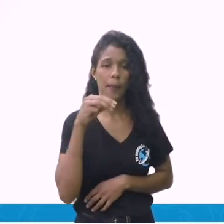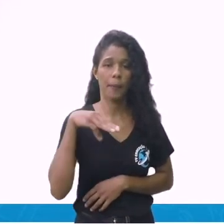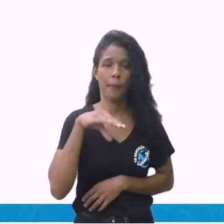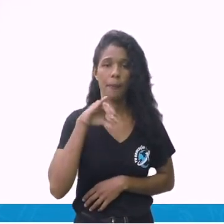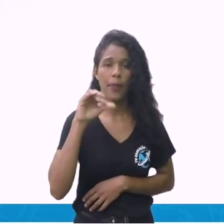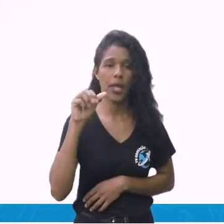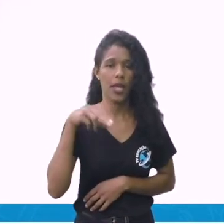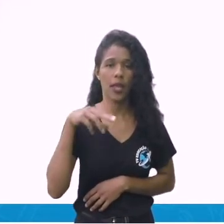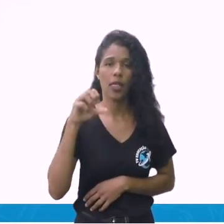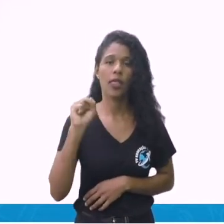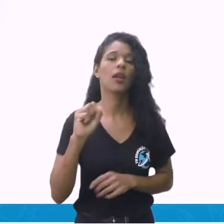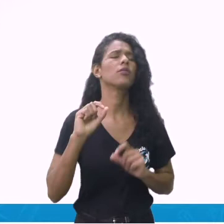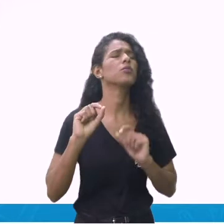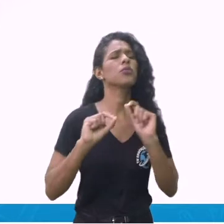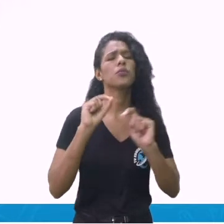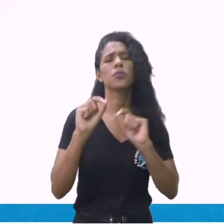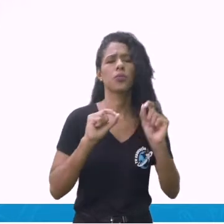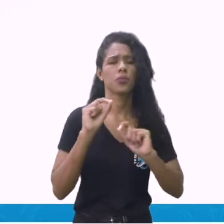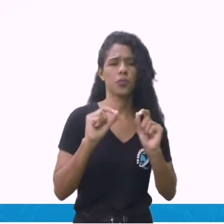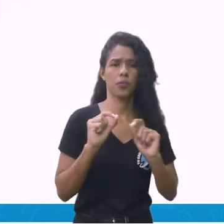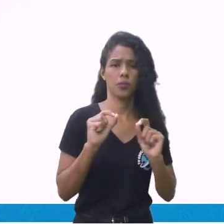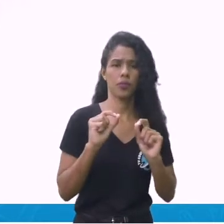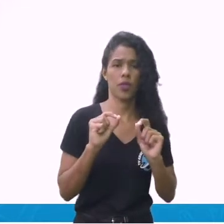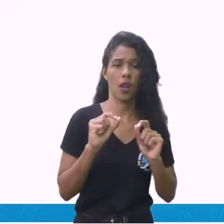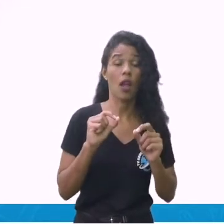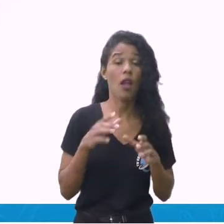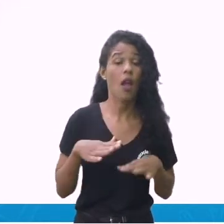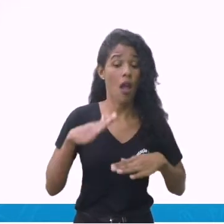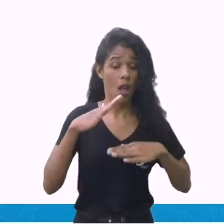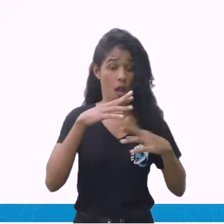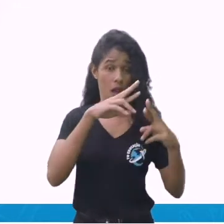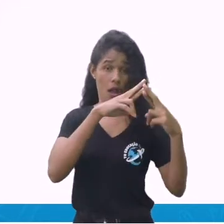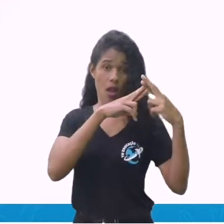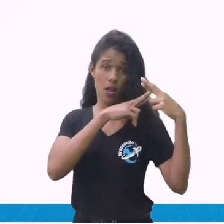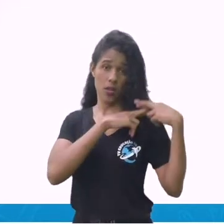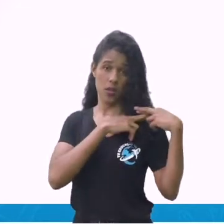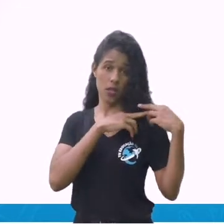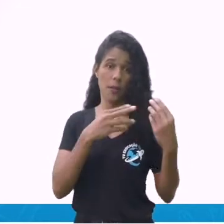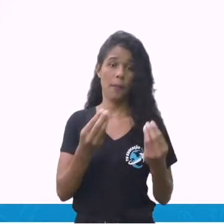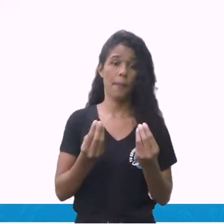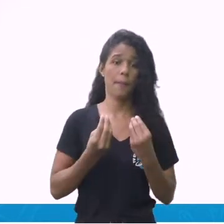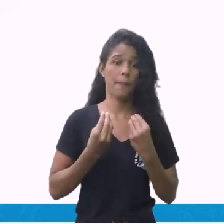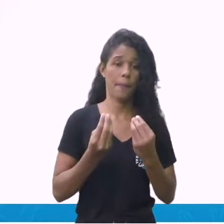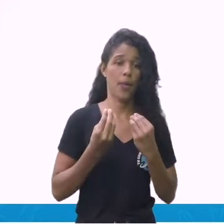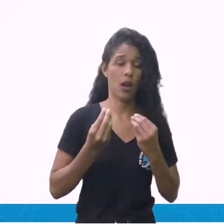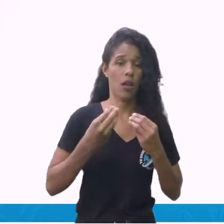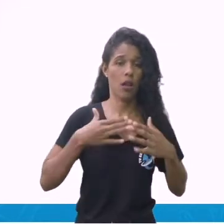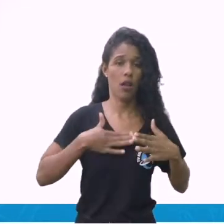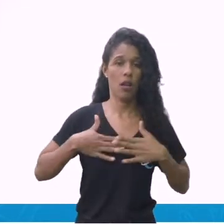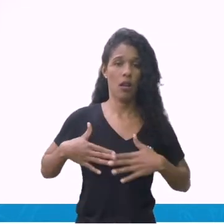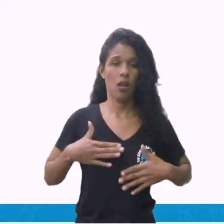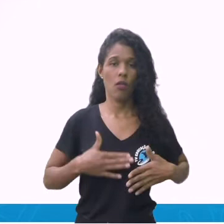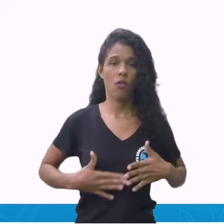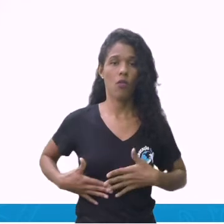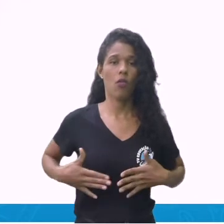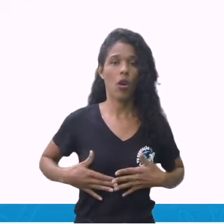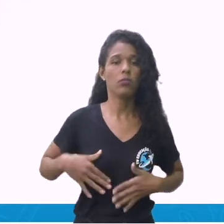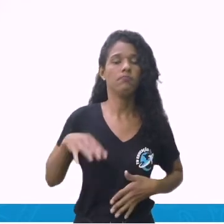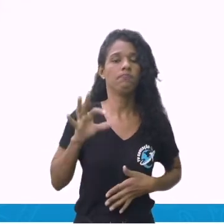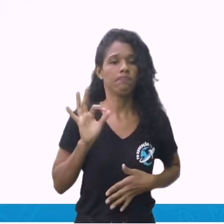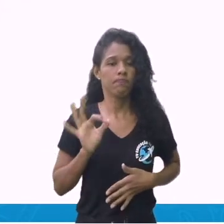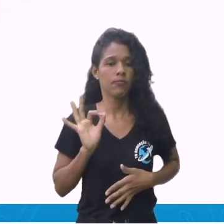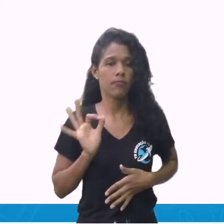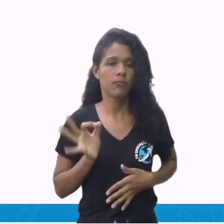organismo. Olha, todas essas vitaminas aqui, elas contêm nestes alimentos. Vitamina B